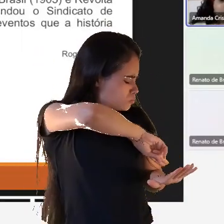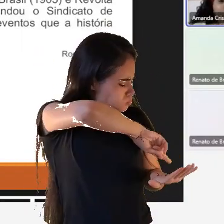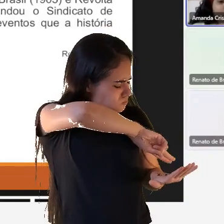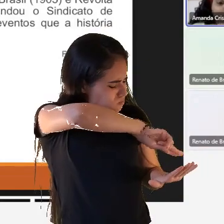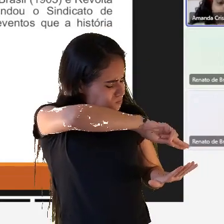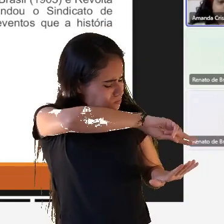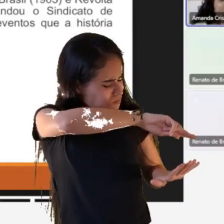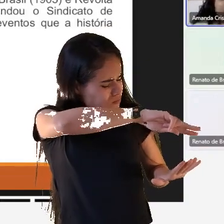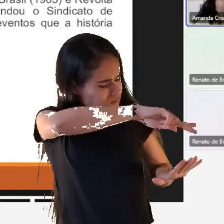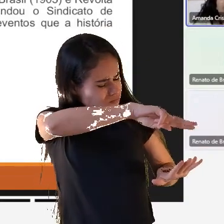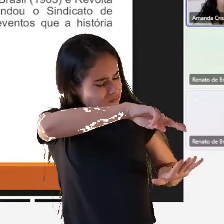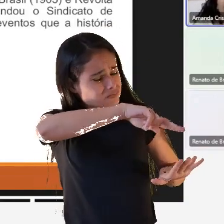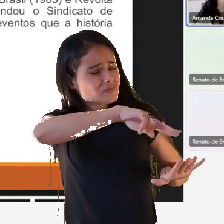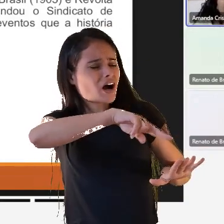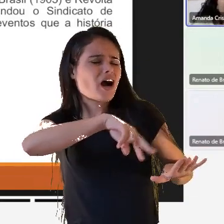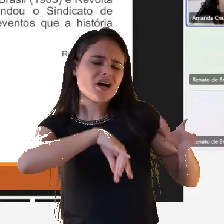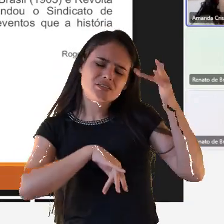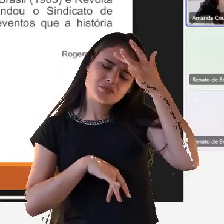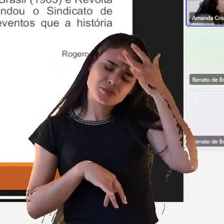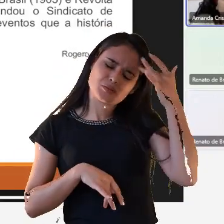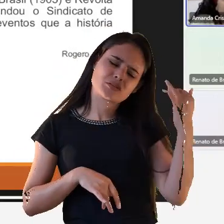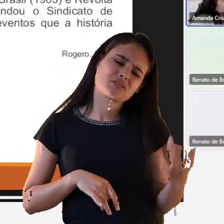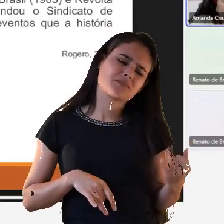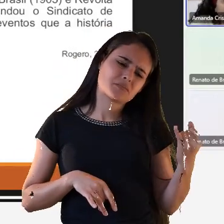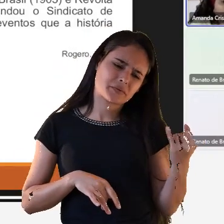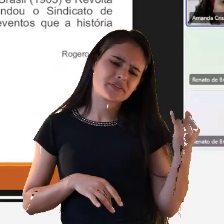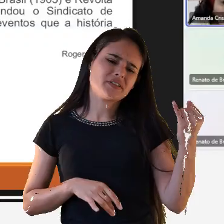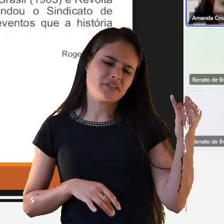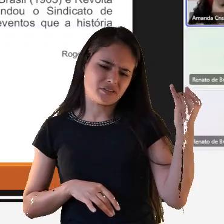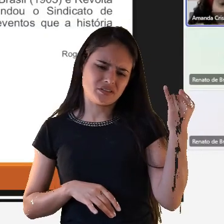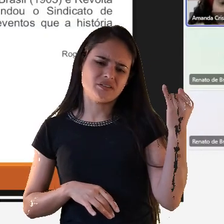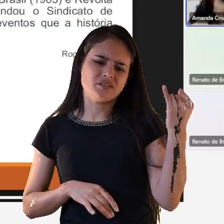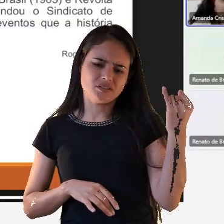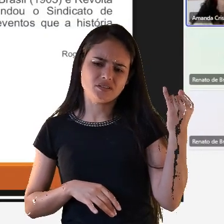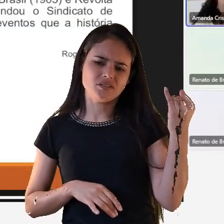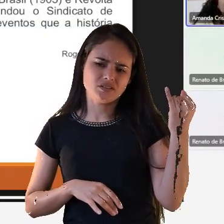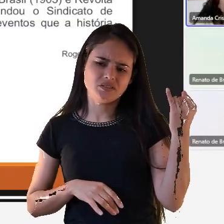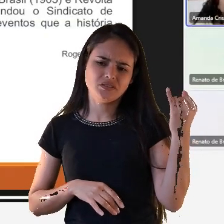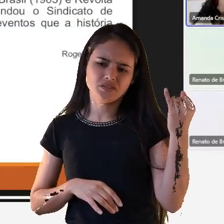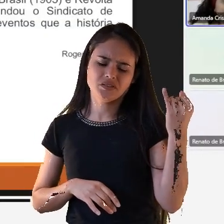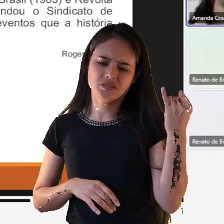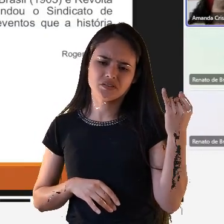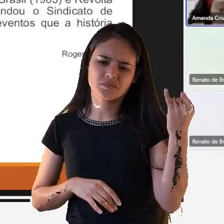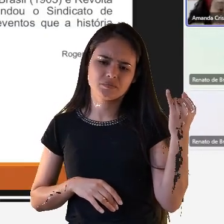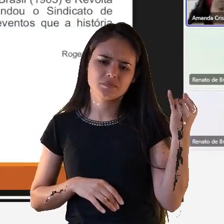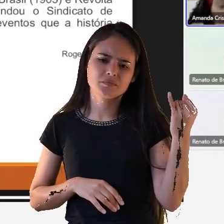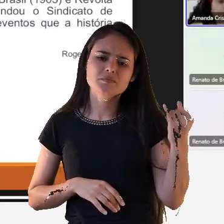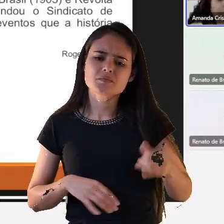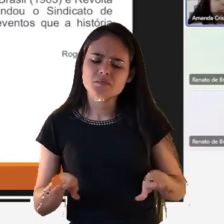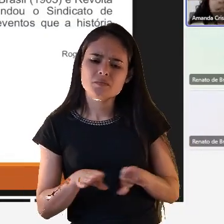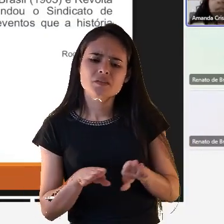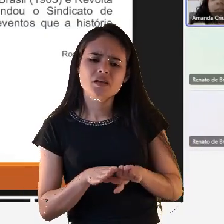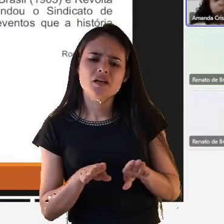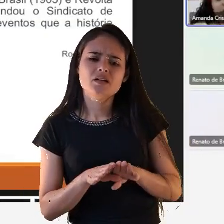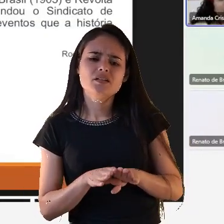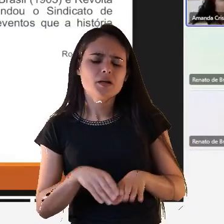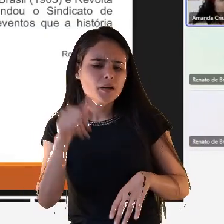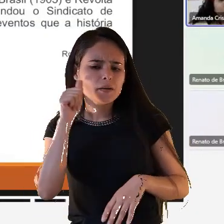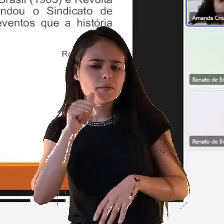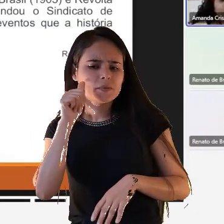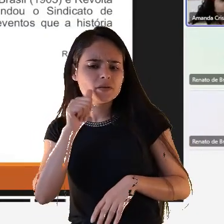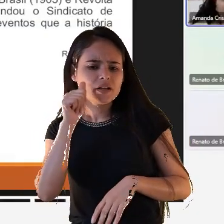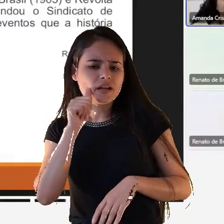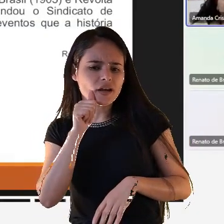de Campos Melo, que fundou o primeiro sindicato de trabalhadoras domésticas em 1936, né? Dentre